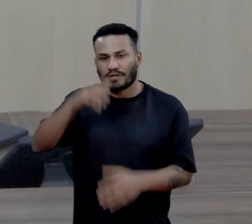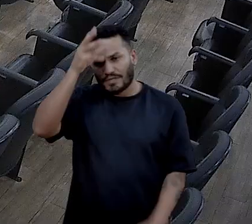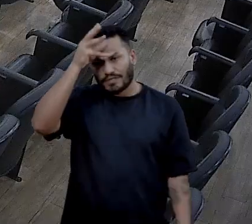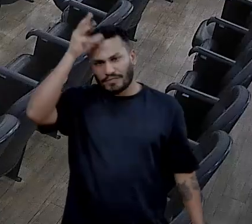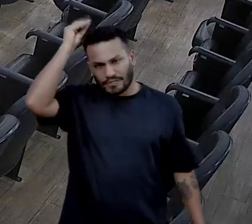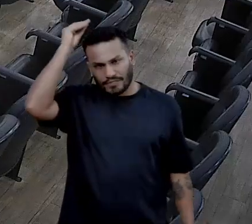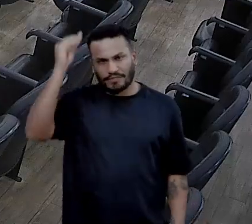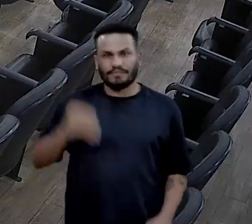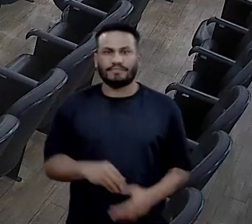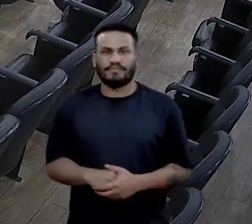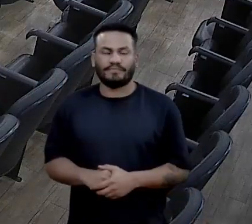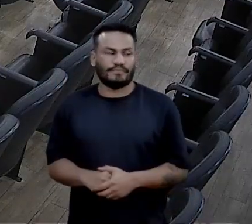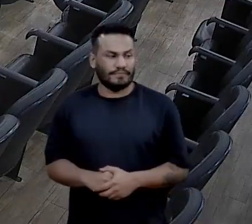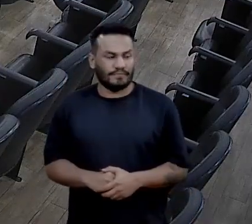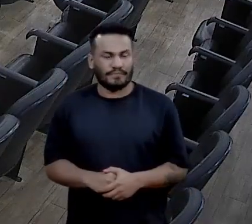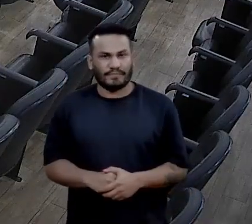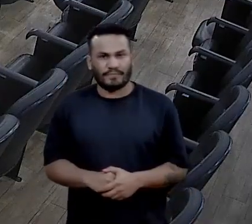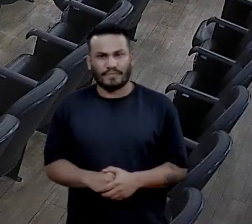Alexandre Matias.